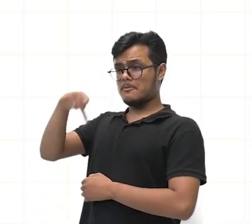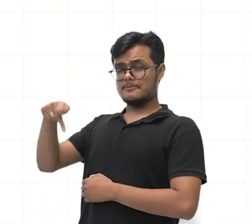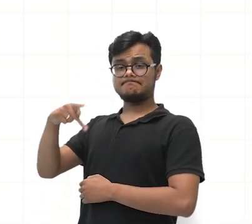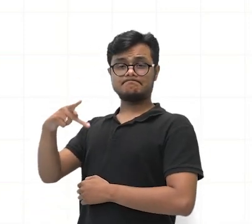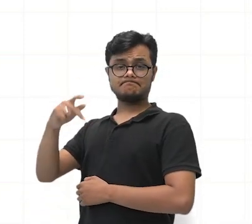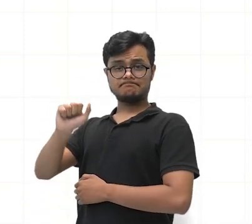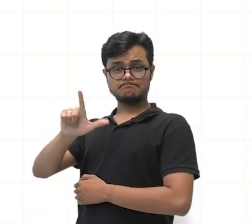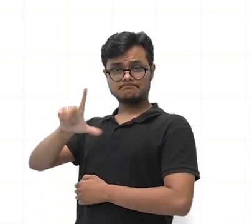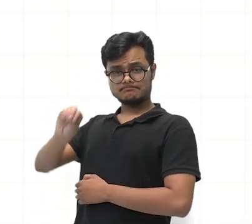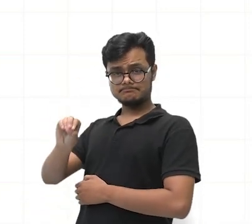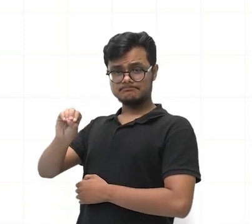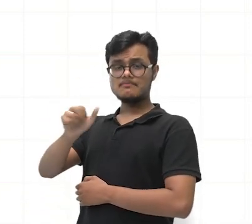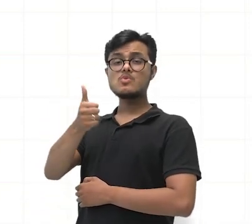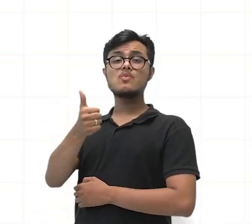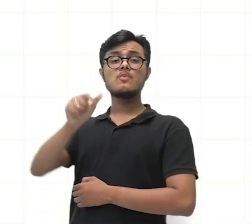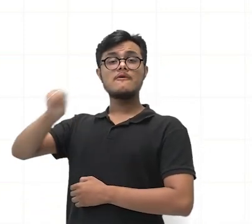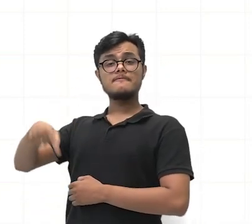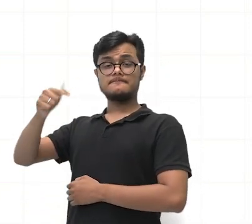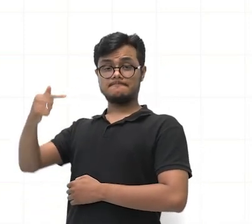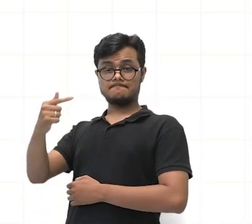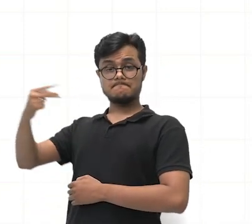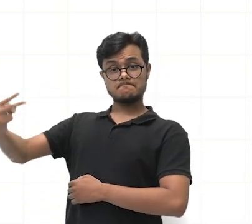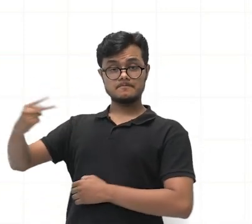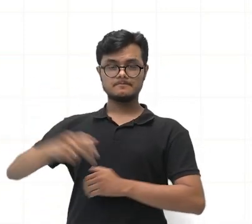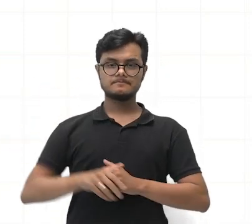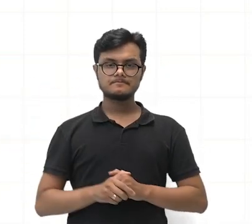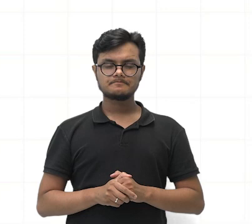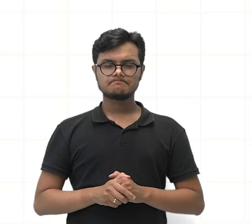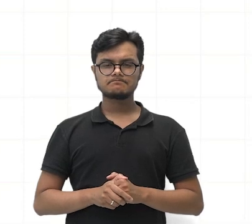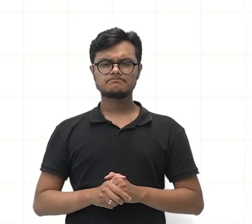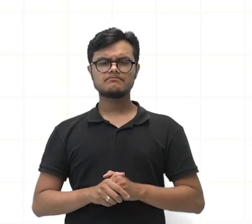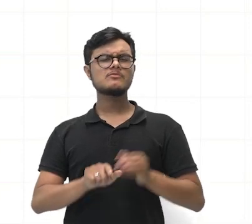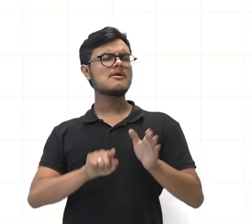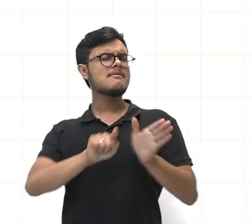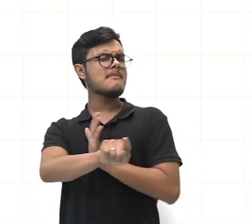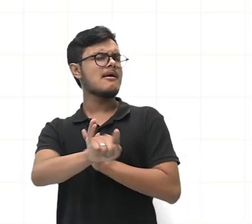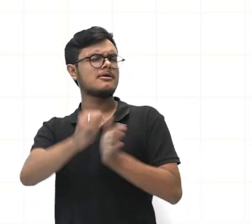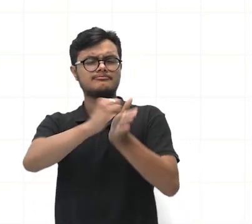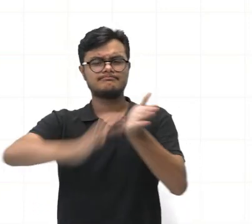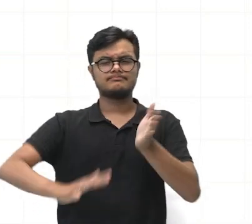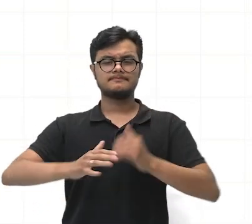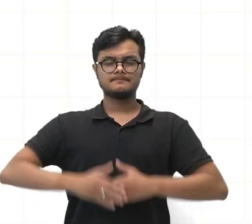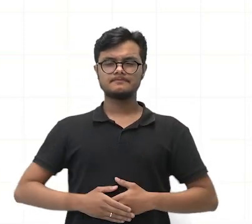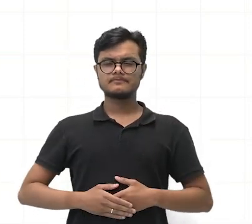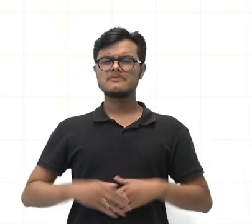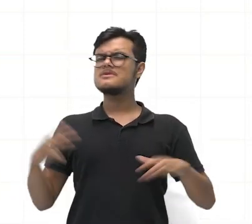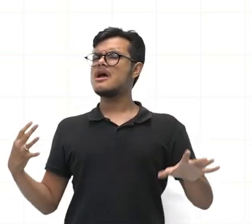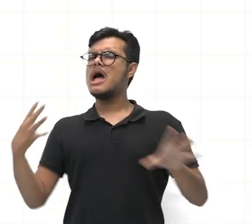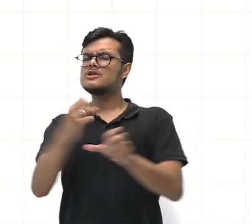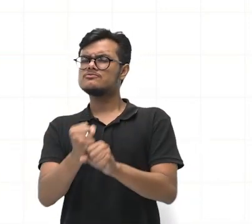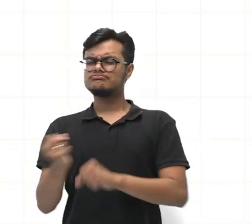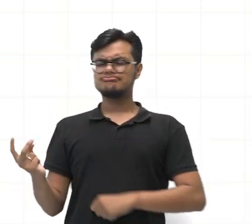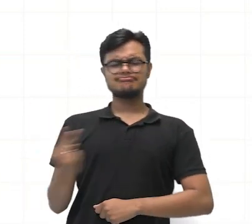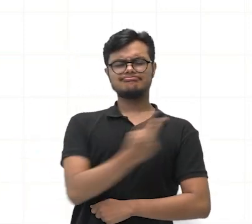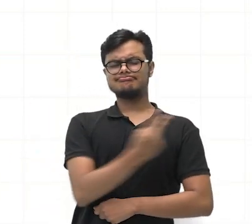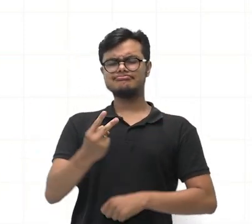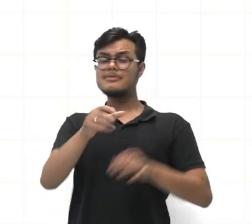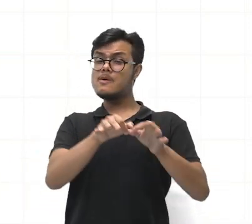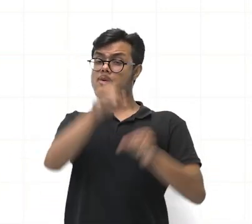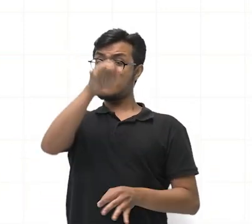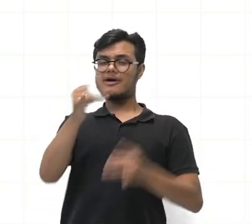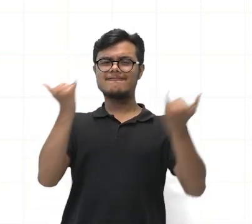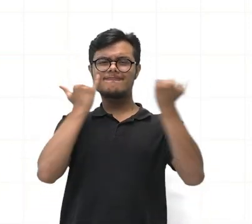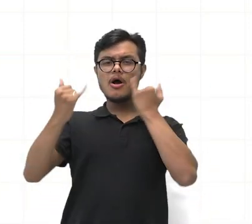mede 1,72 metros. Pergunta: qual é a soma das alturas dos